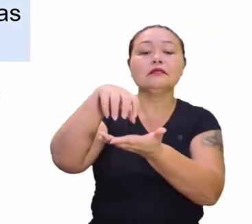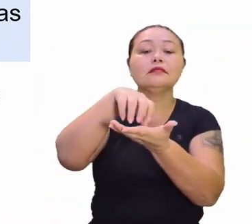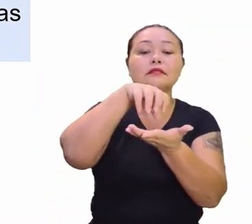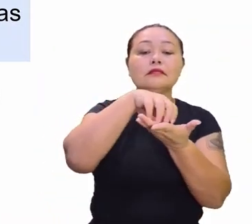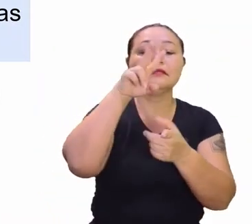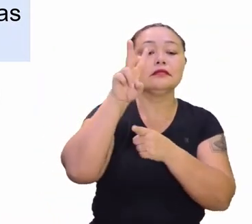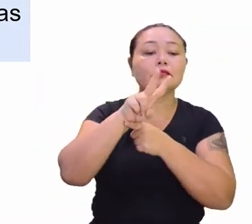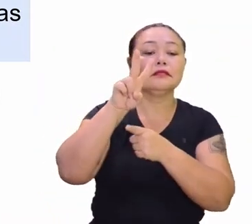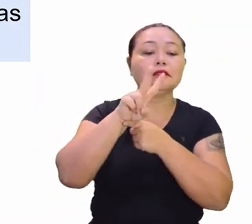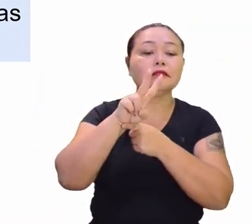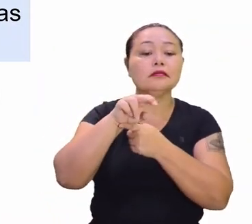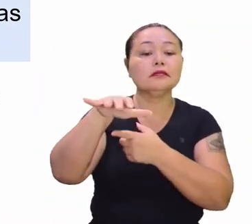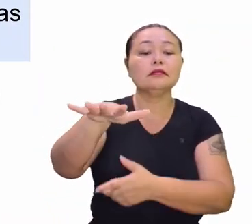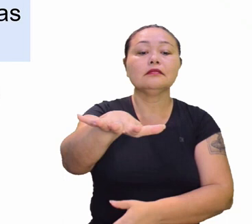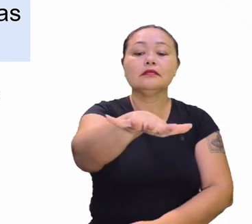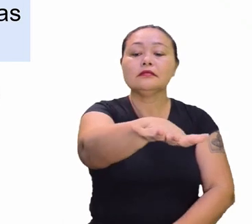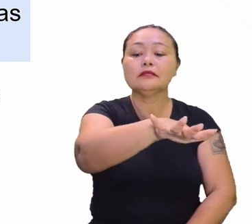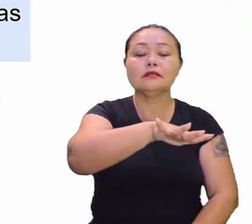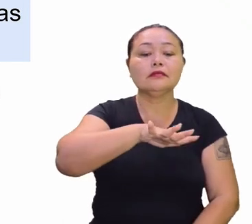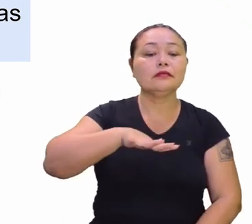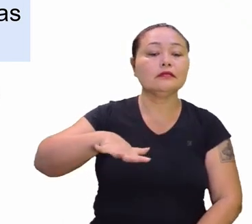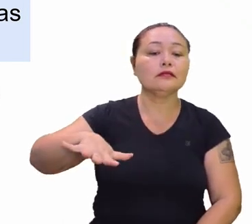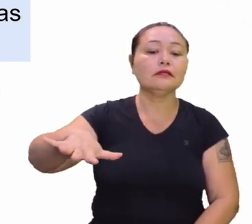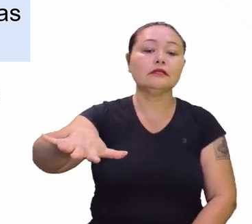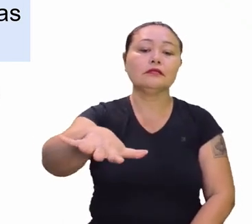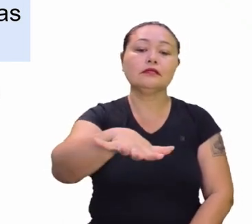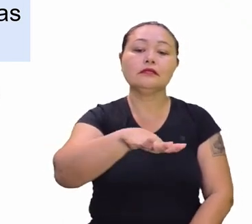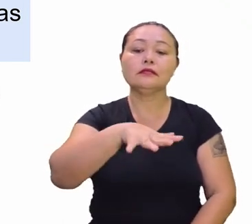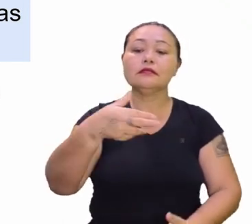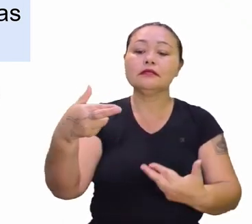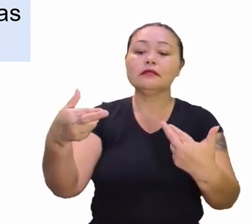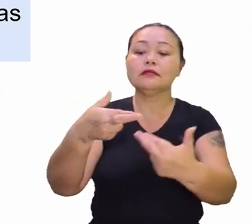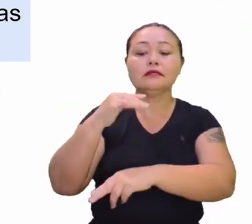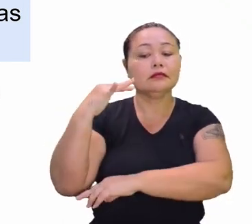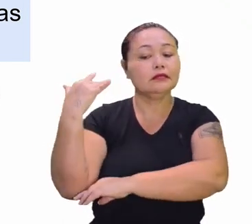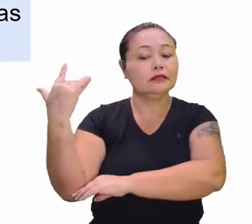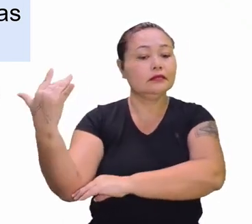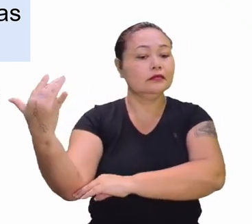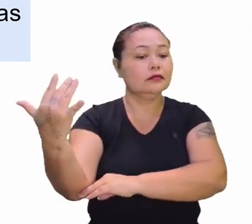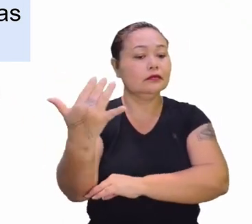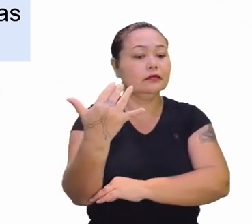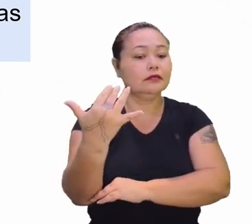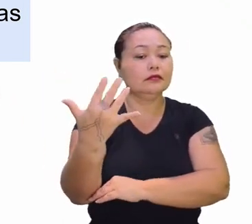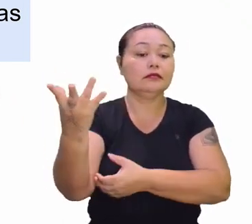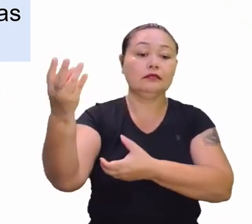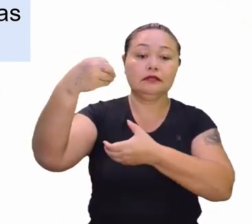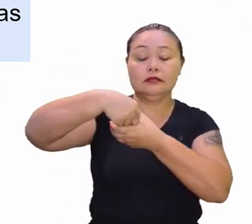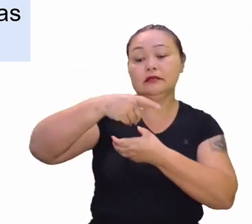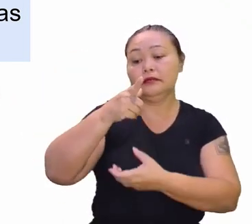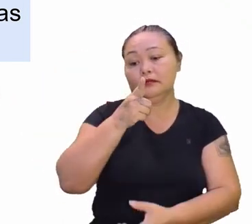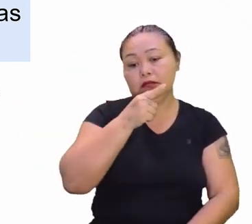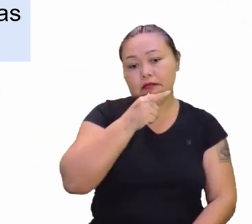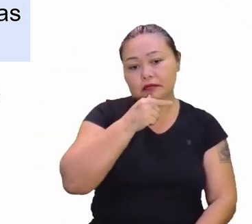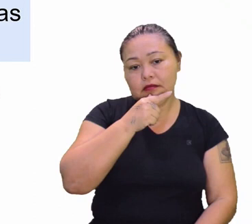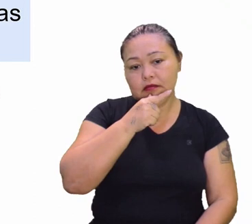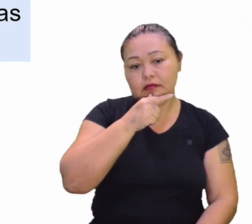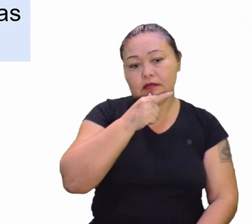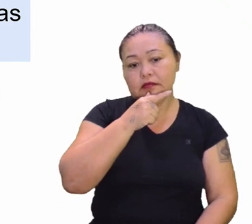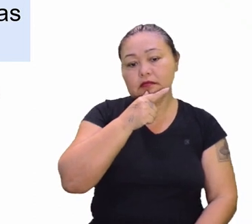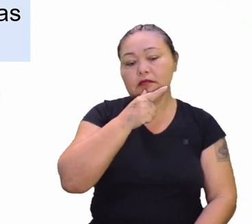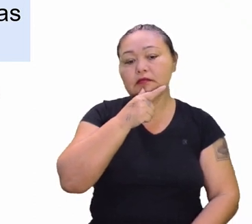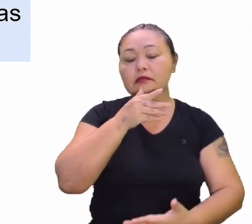são? São espaços territoriais e seus recursos ambientais, incluindo as